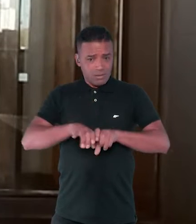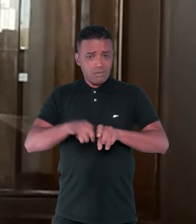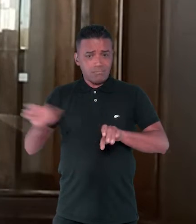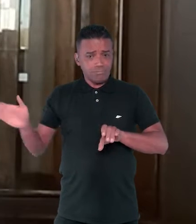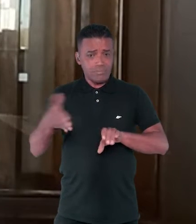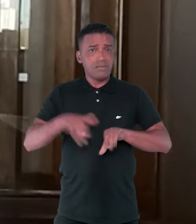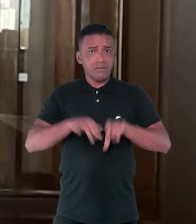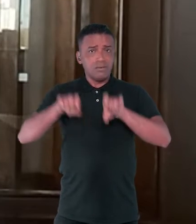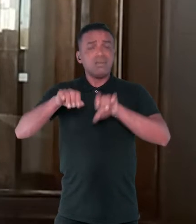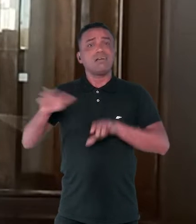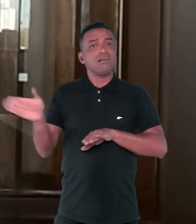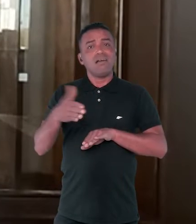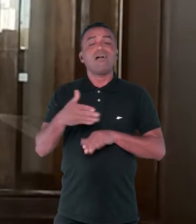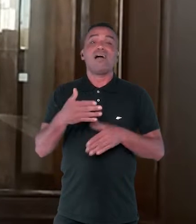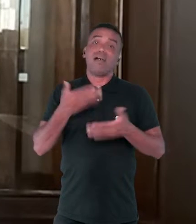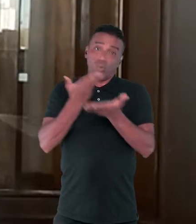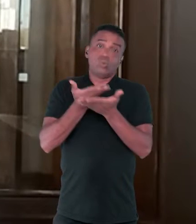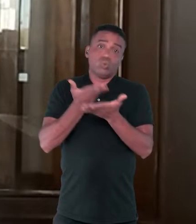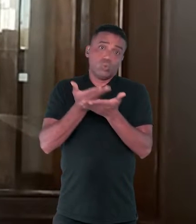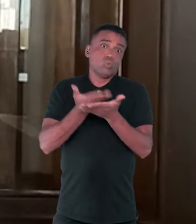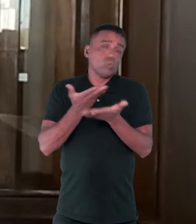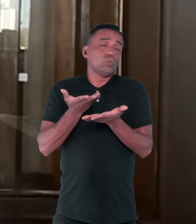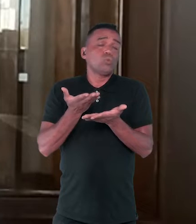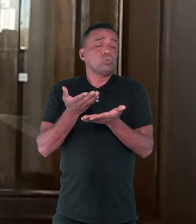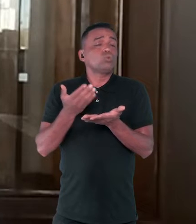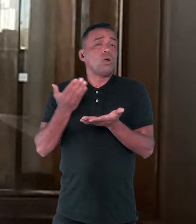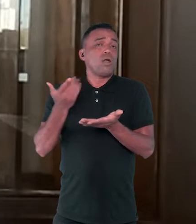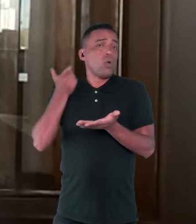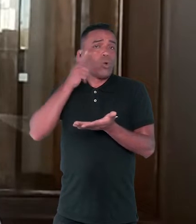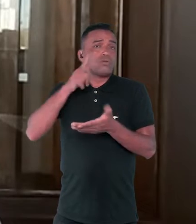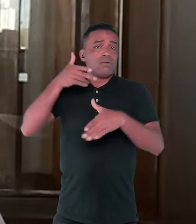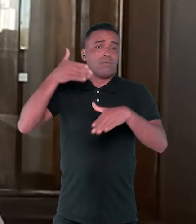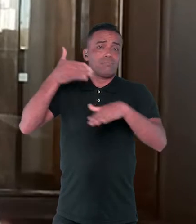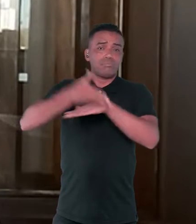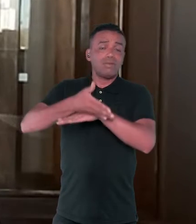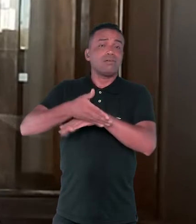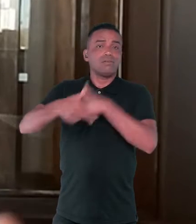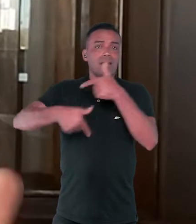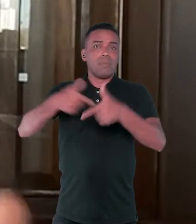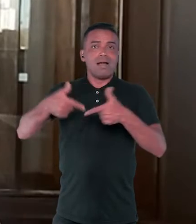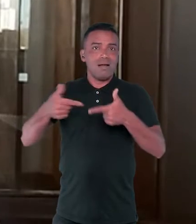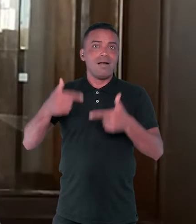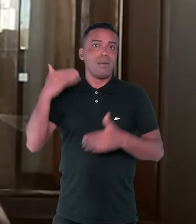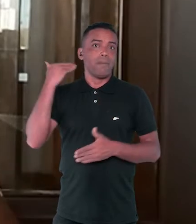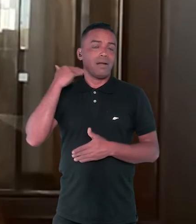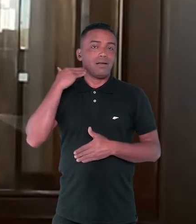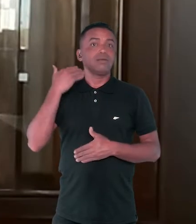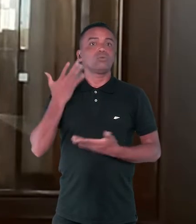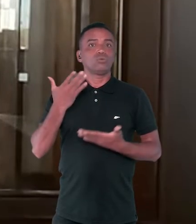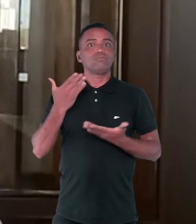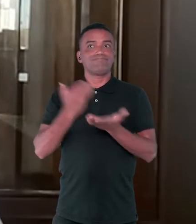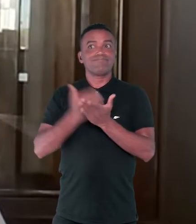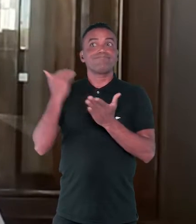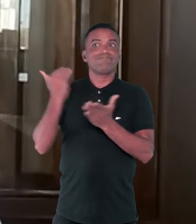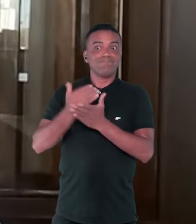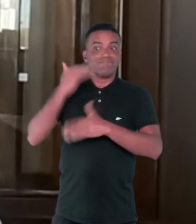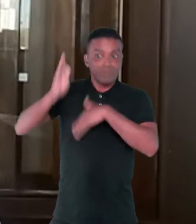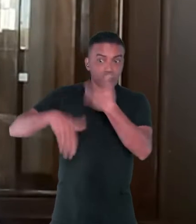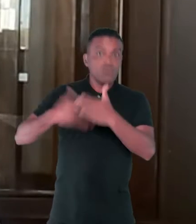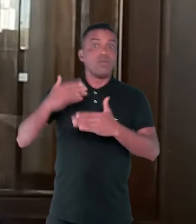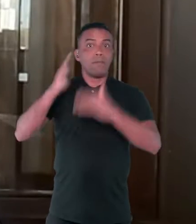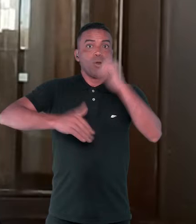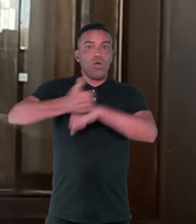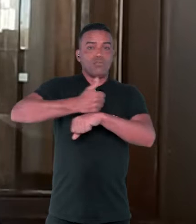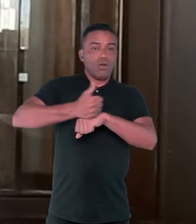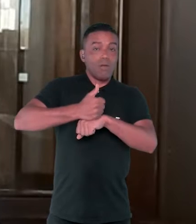não, então estuda que eu vou te arrumar um emprego no banco. E assim foi toda a minha vida. Fiz a geografia, fui para o banco, cresci lá dentro do banco,